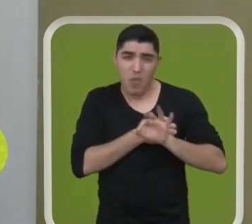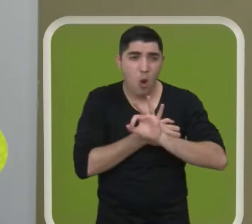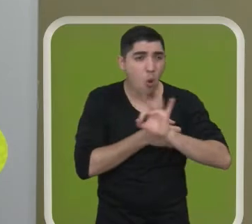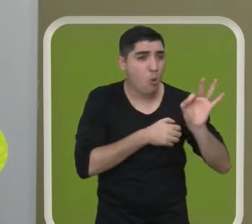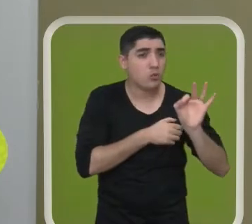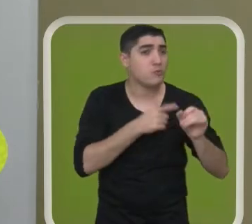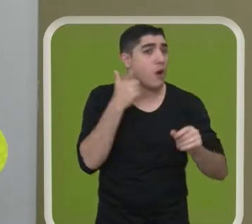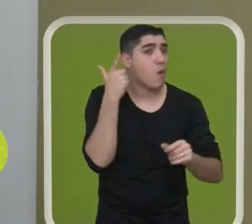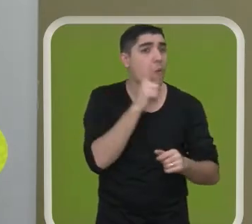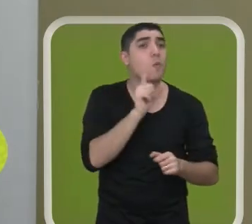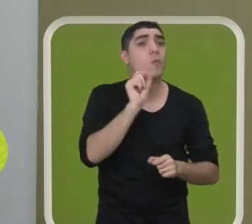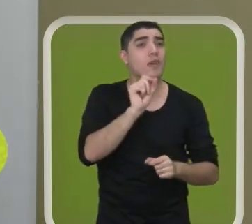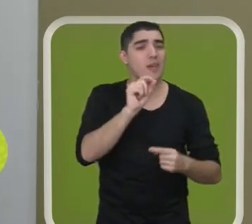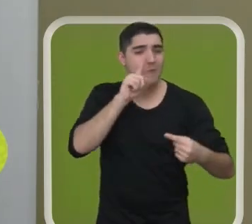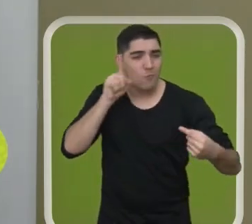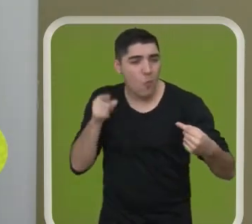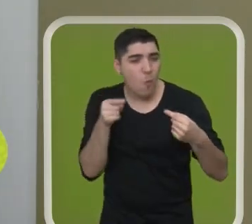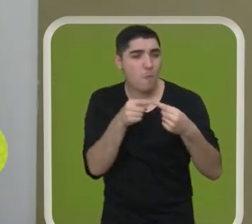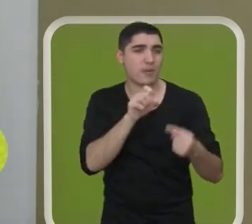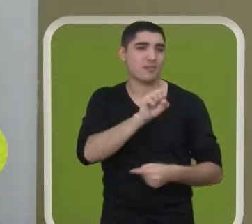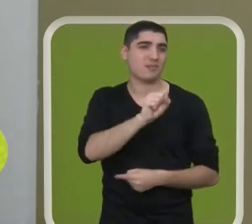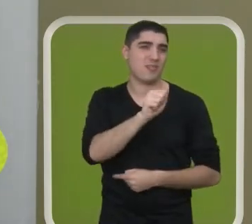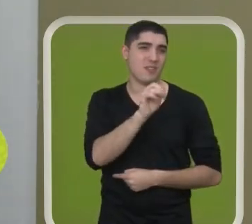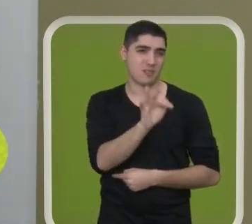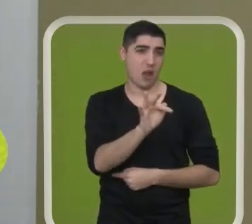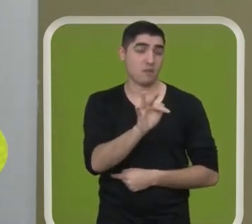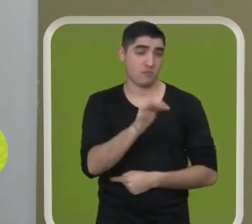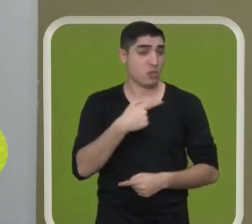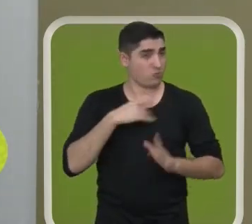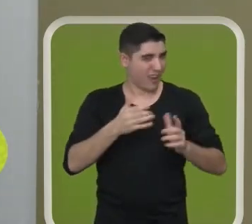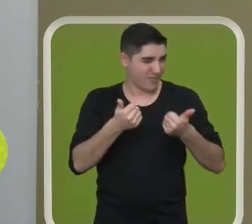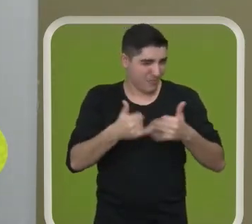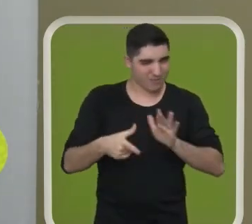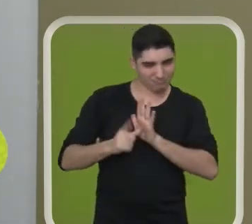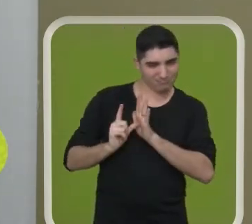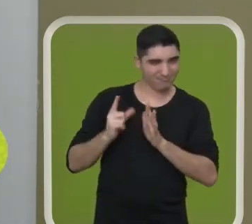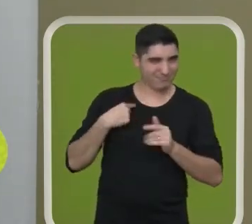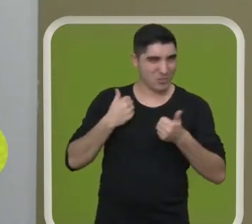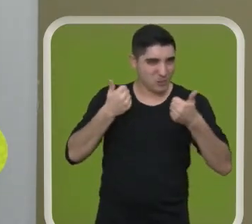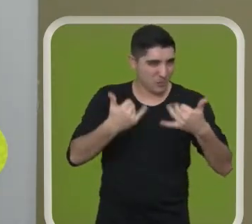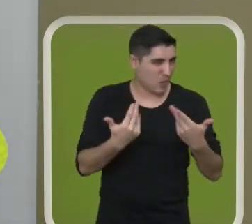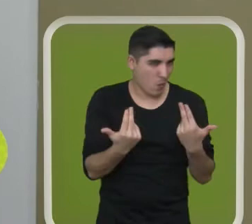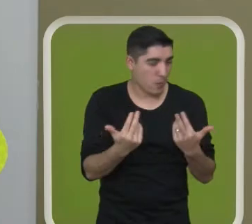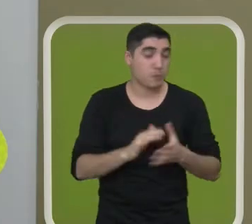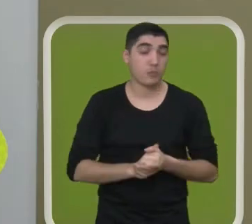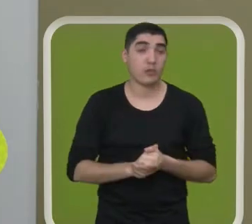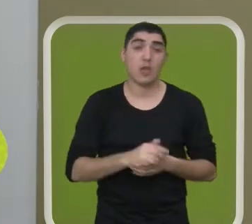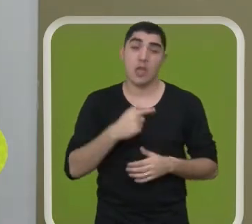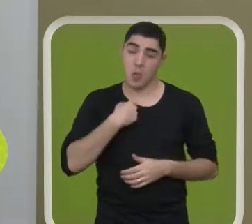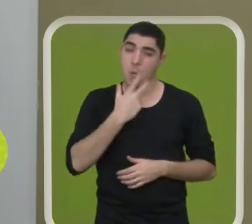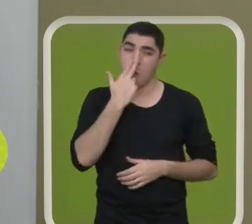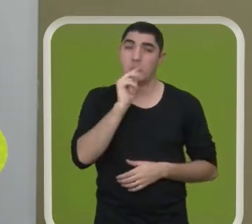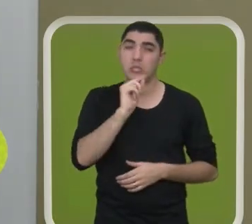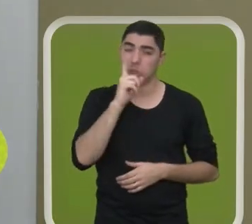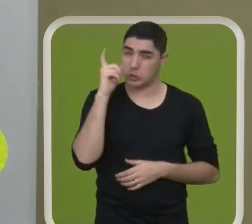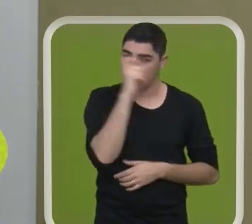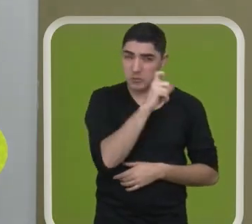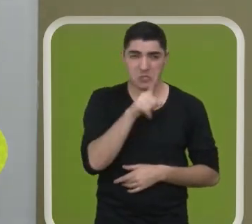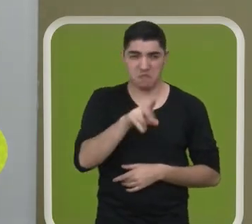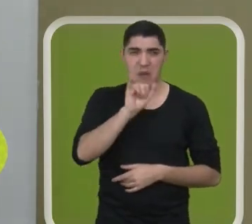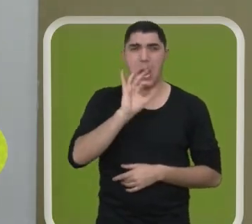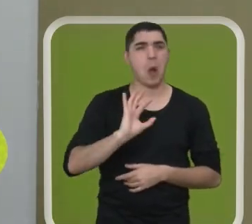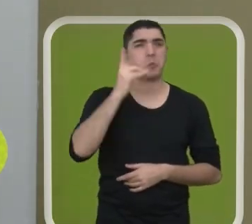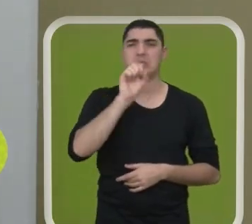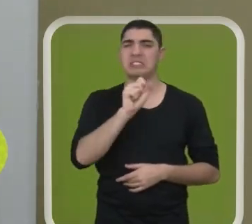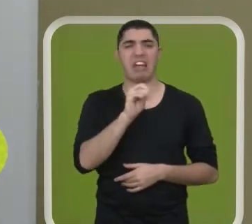para esse enquadramento na SAF, por tudo que eu já disse anteriormente. Então eu acho muito difícil disso não acontecer.